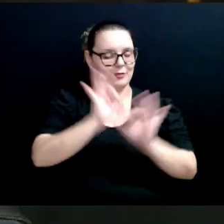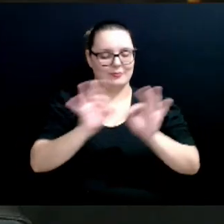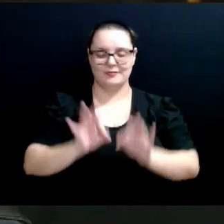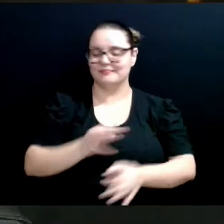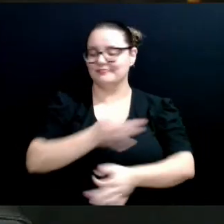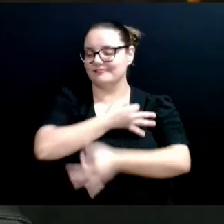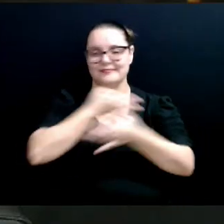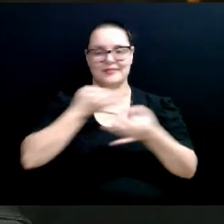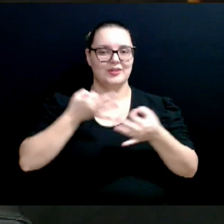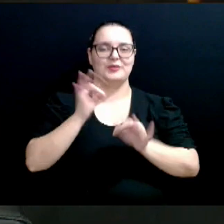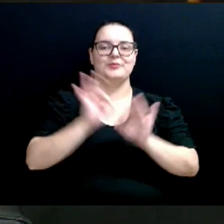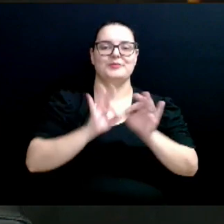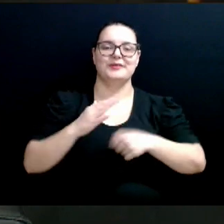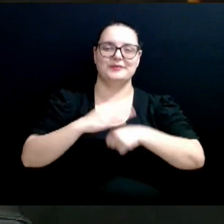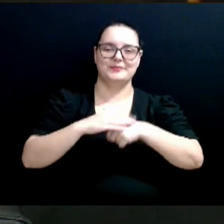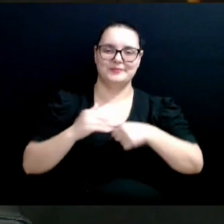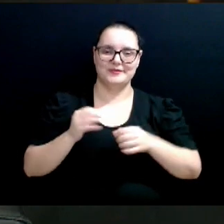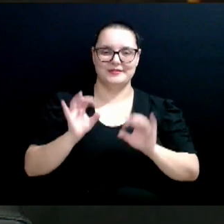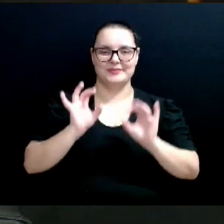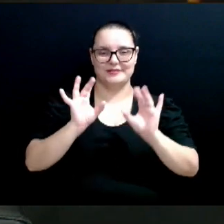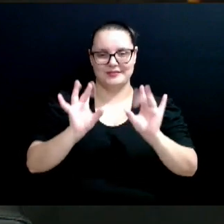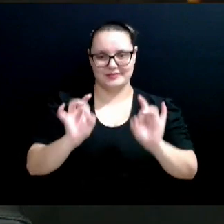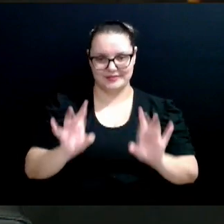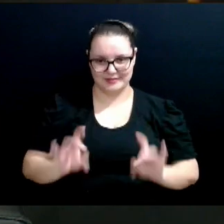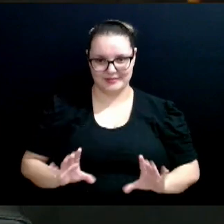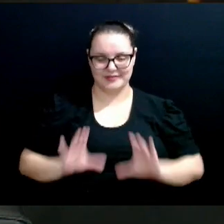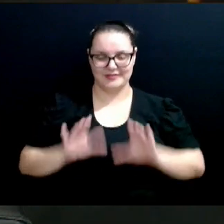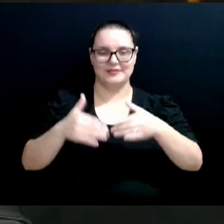preparada com todo carinho de toda a nossa equipe do Grupo Mais para